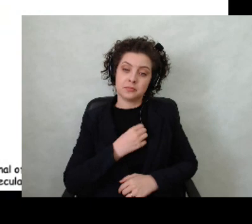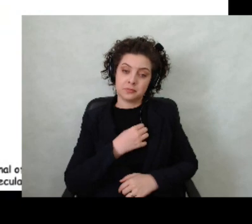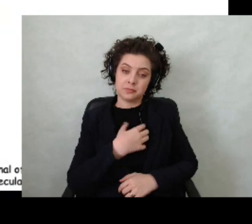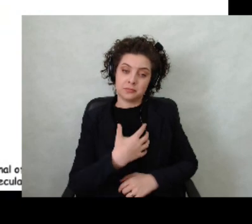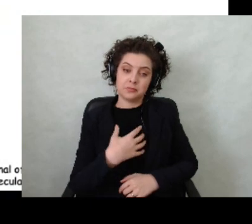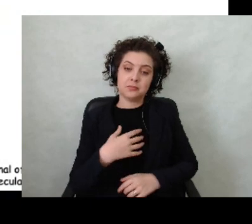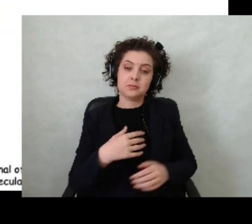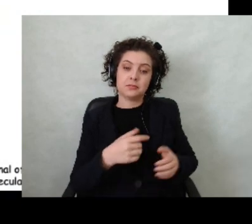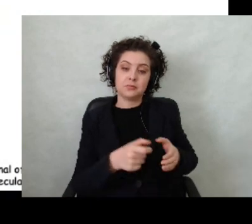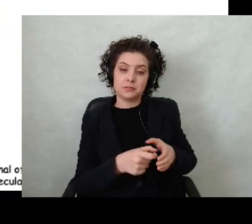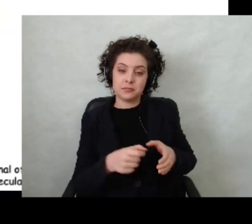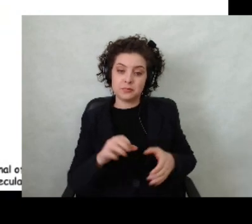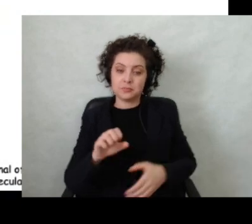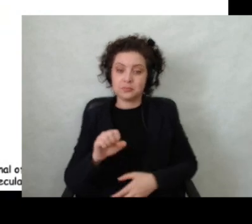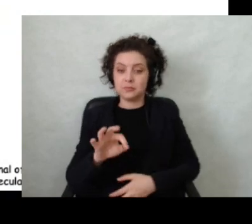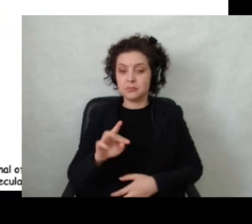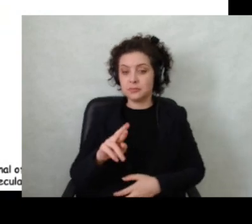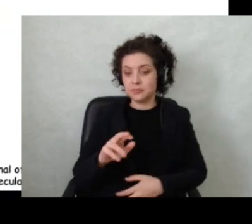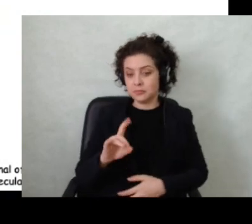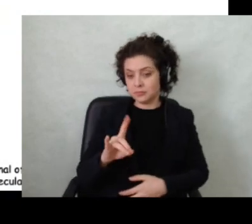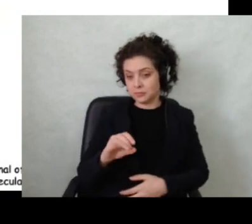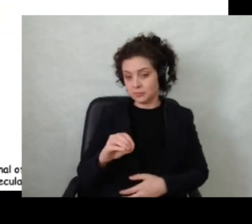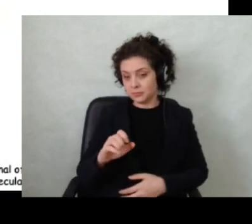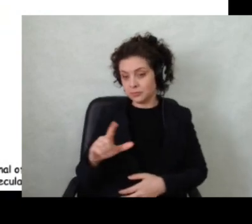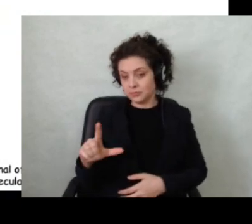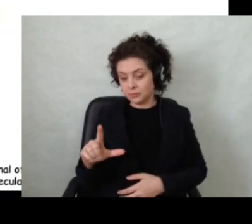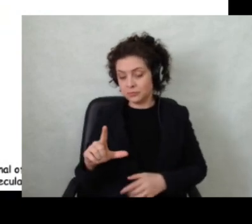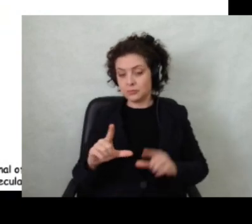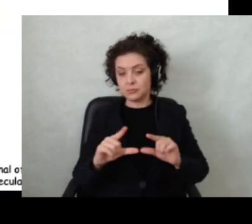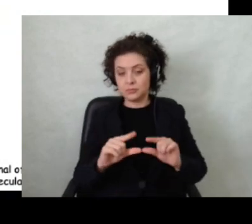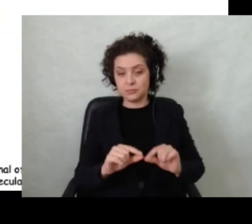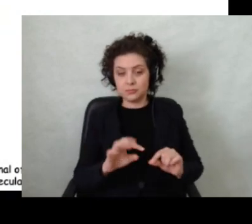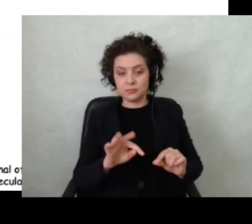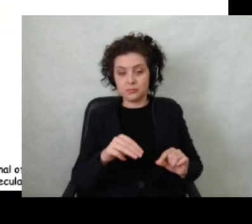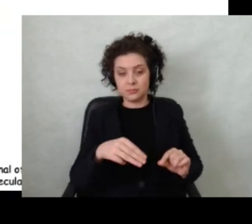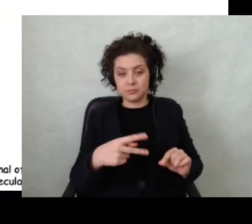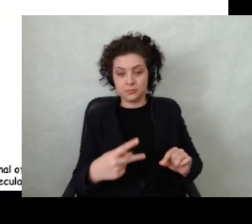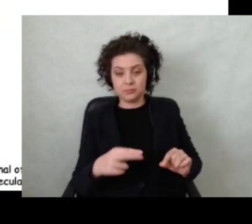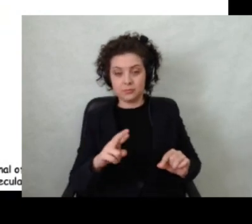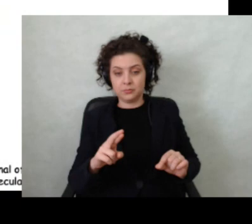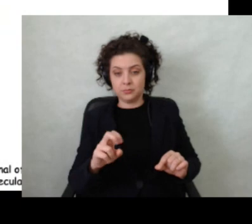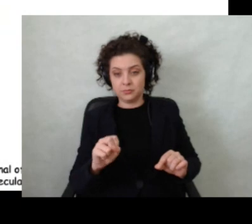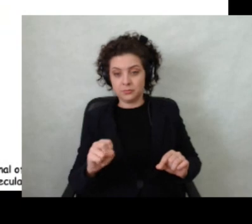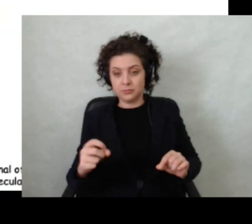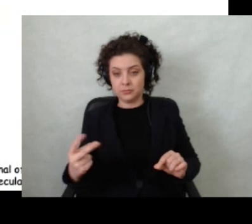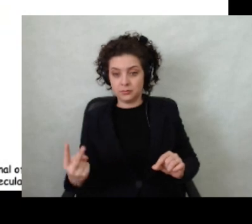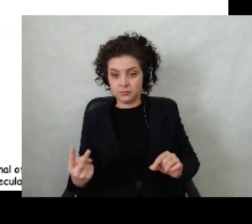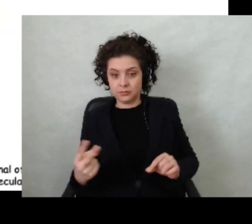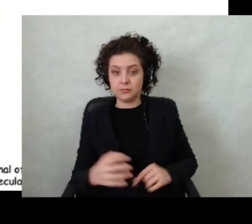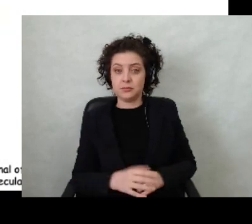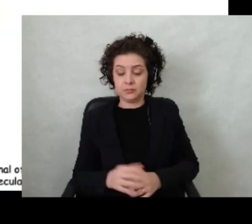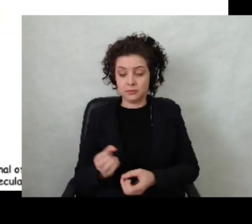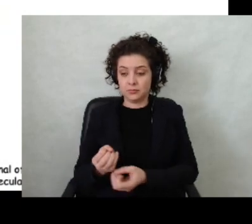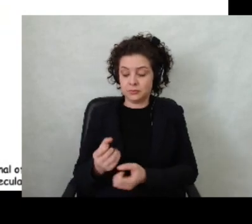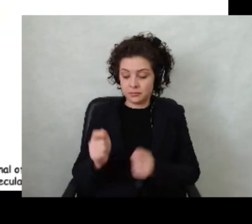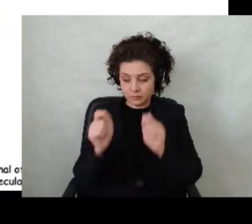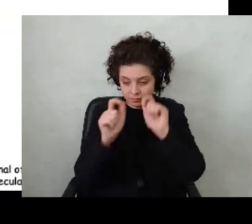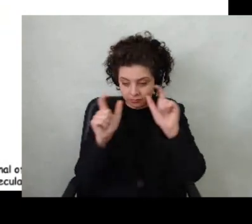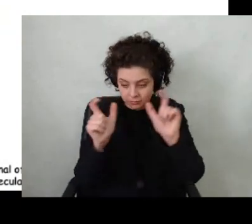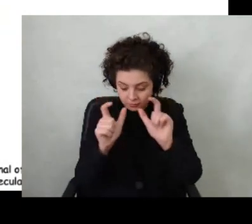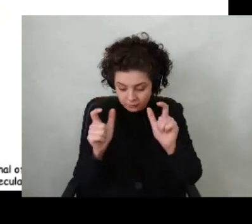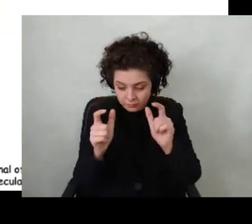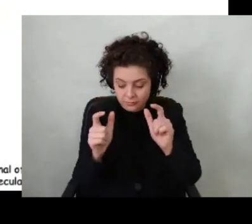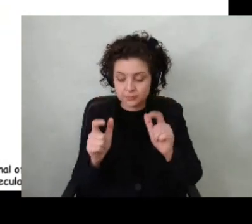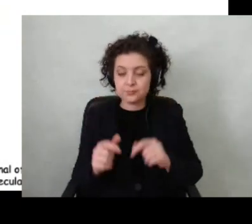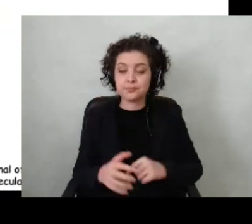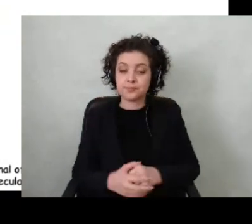uma redução daquela protease TMP-RSS2. Então, esse dado, né, chamou bastante atenção, e ao